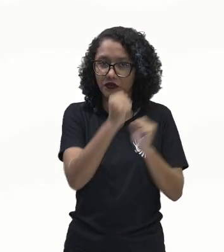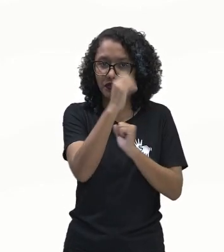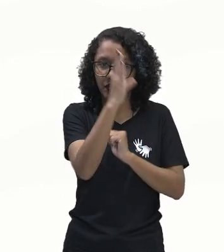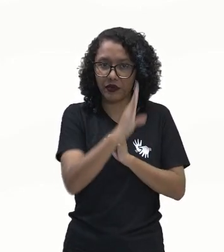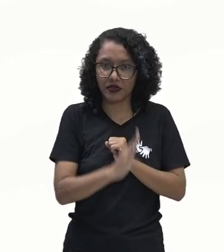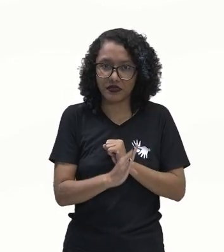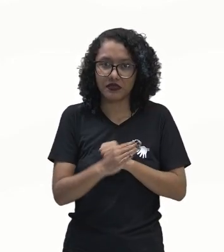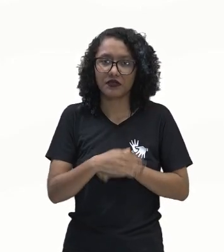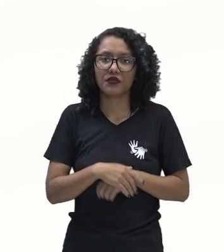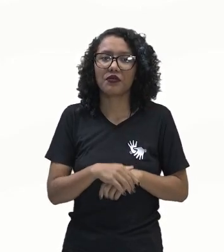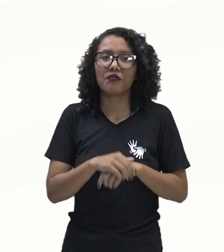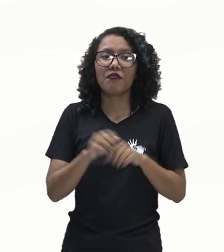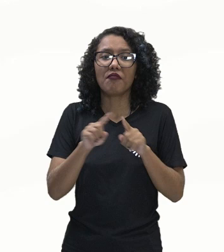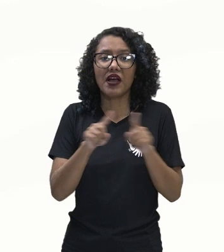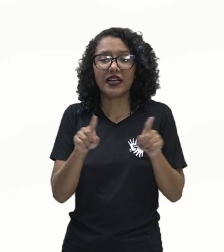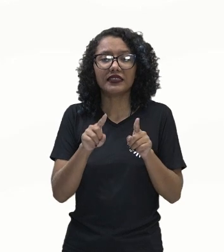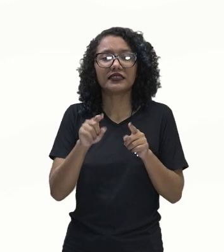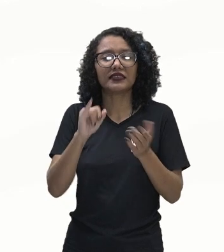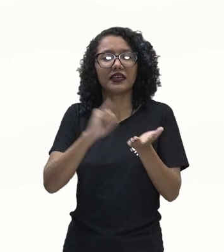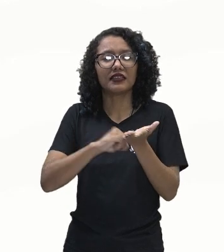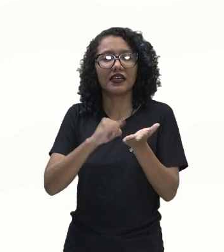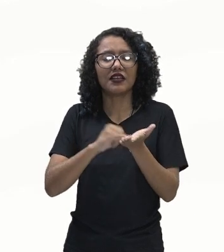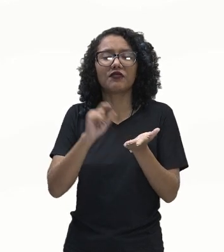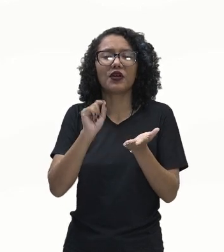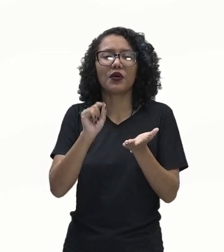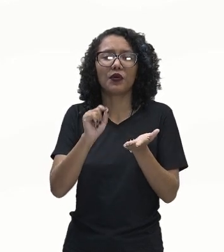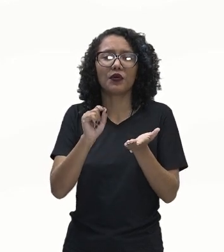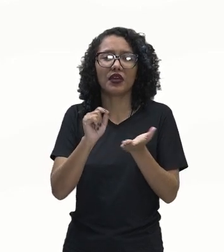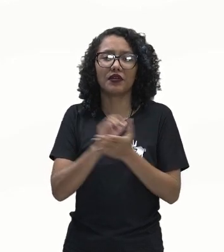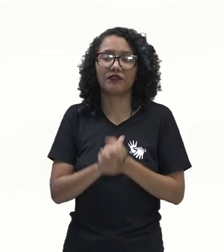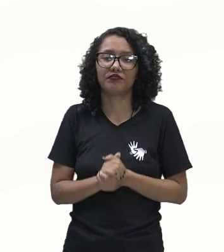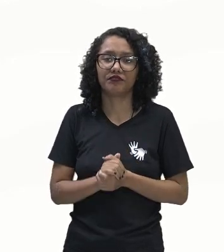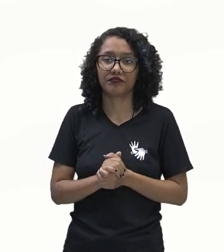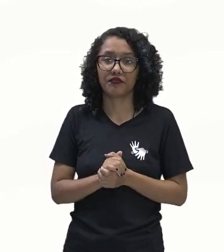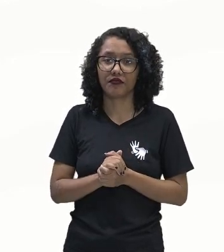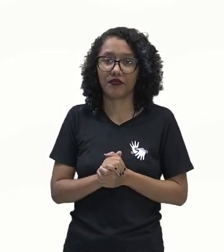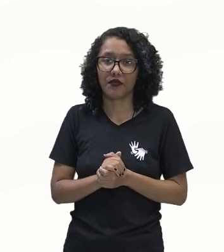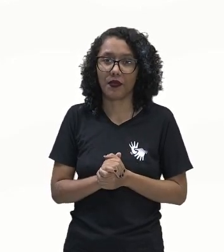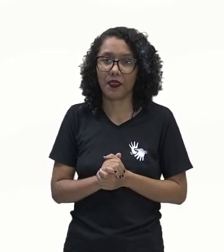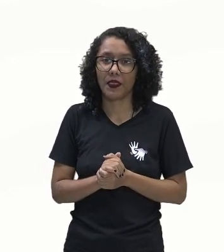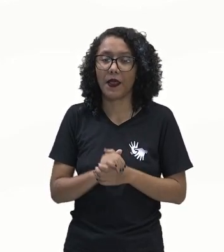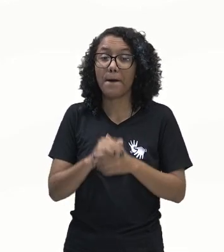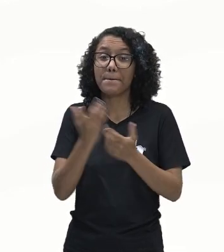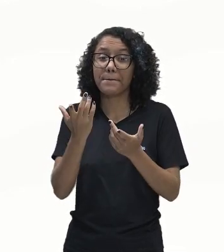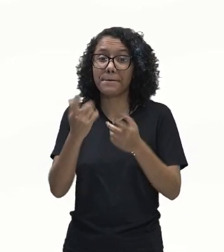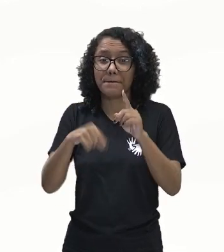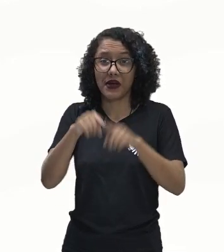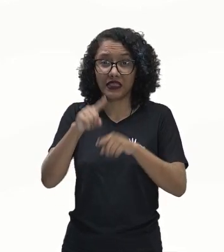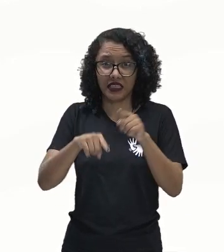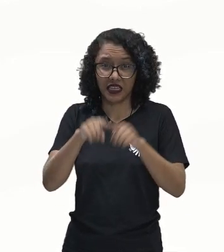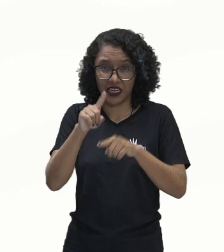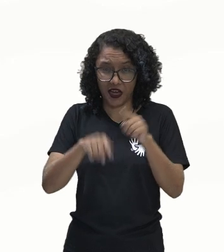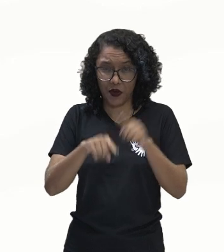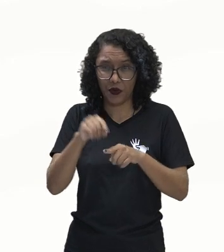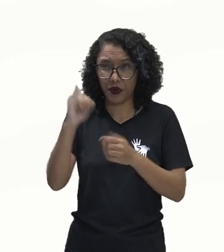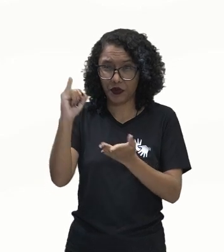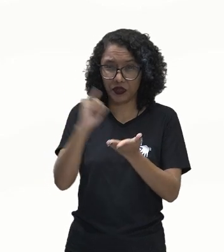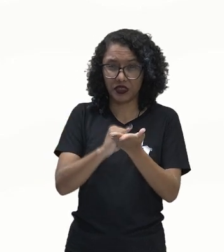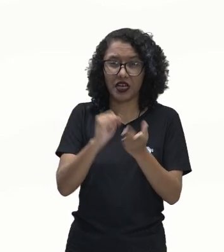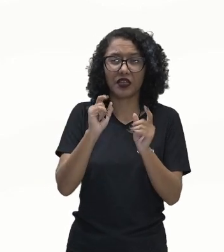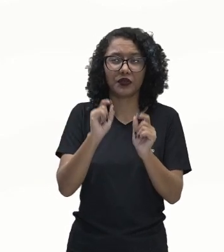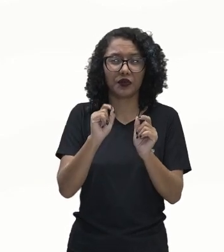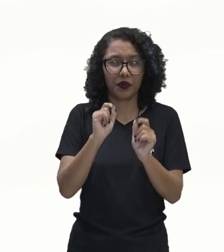reduzir os impostos de mercadorias importadas, ou seja, vai ser aí um golpe contra